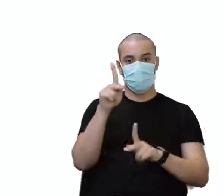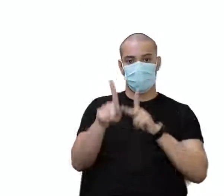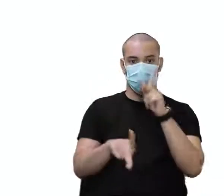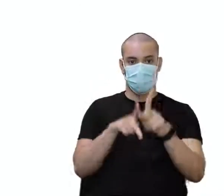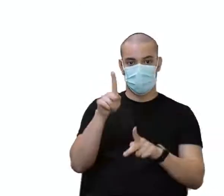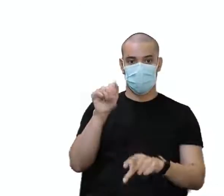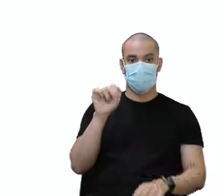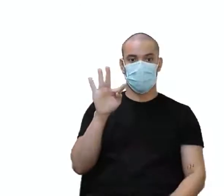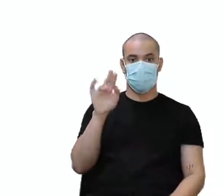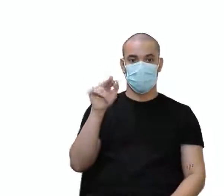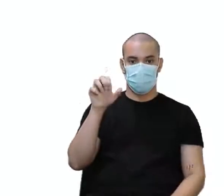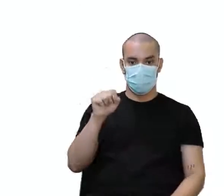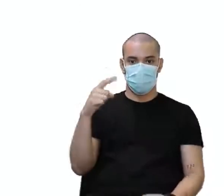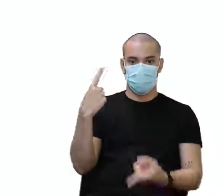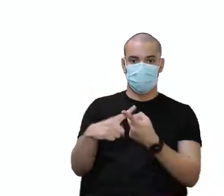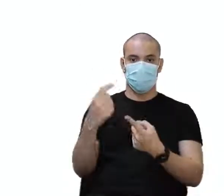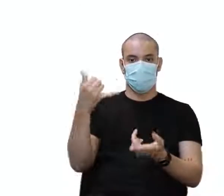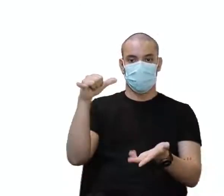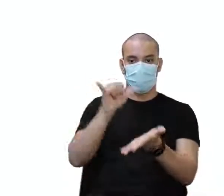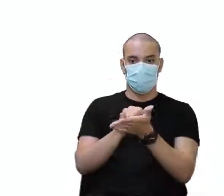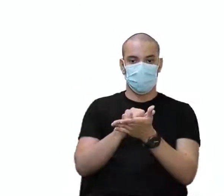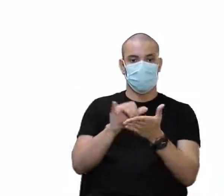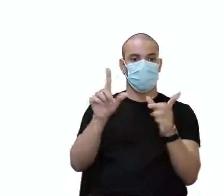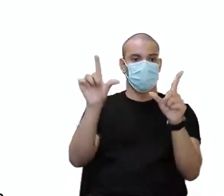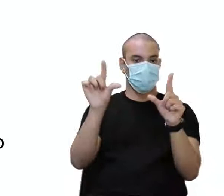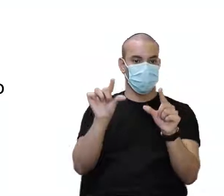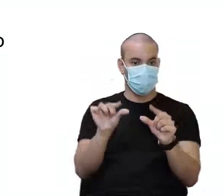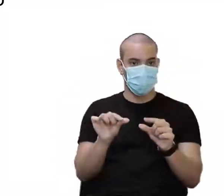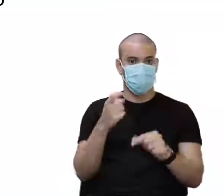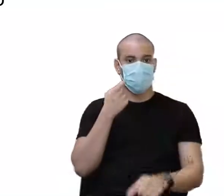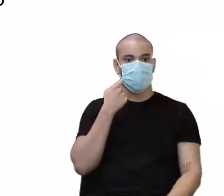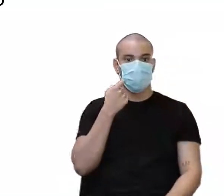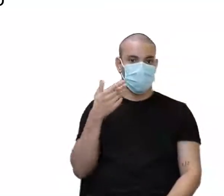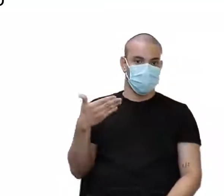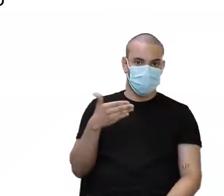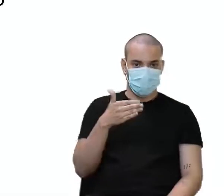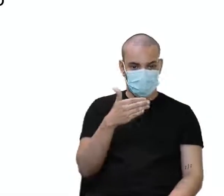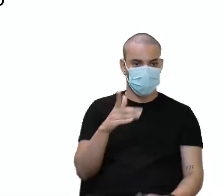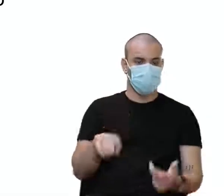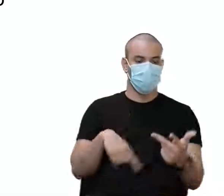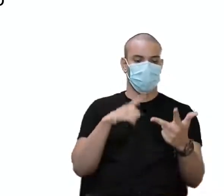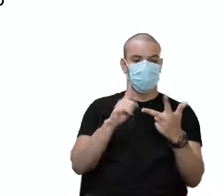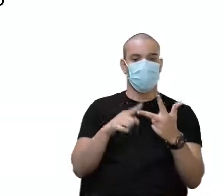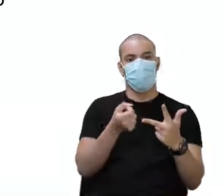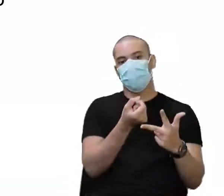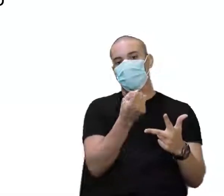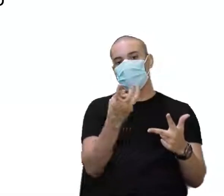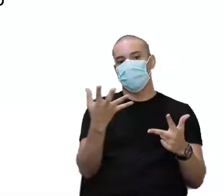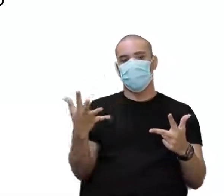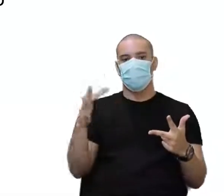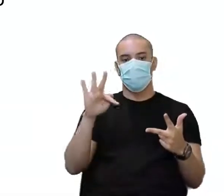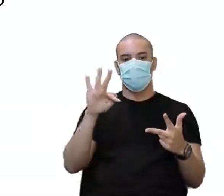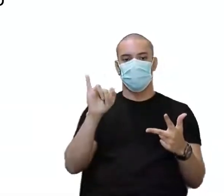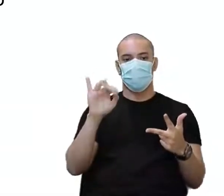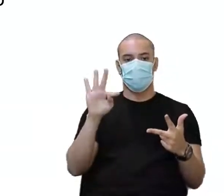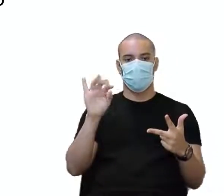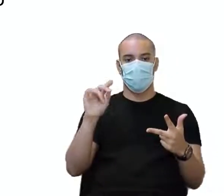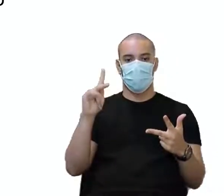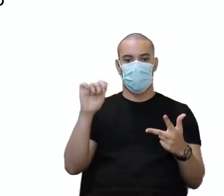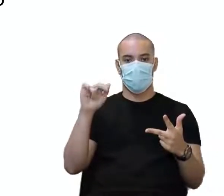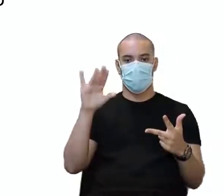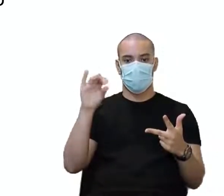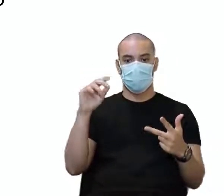população de atuns, em consequência da diminuição da população de sardinhas. Da quantidade de fitoplâncton